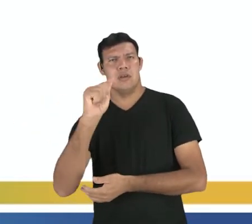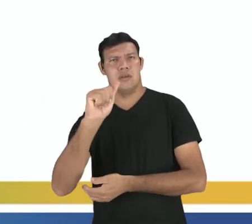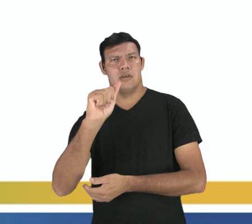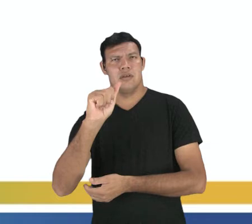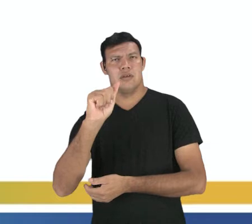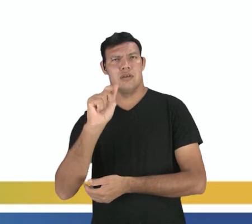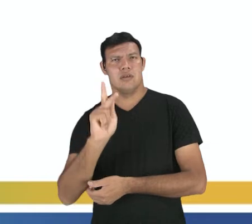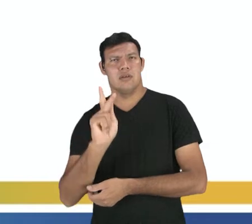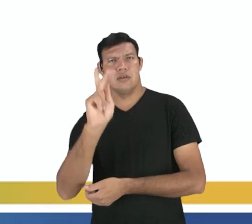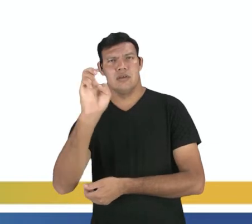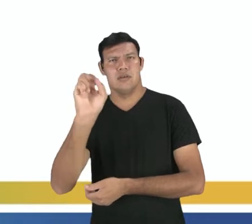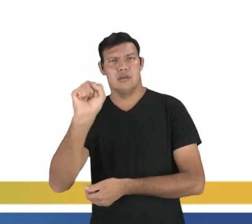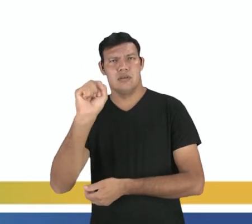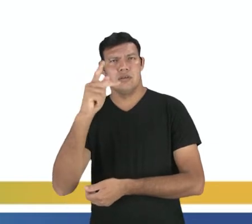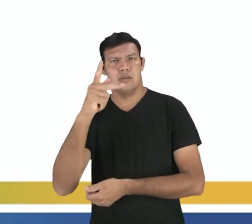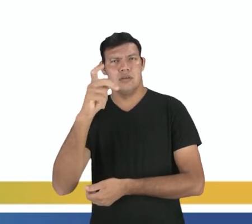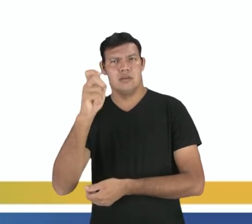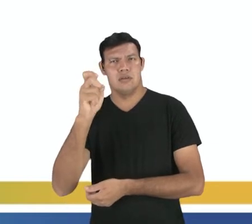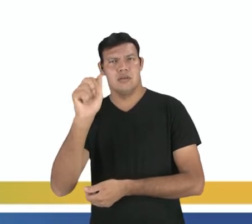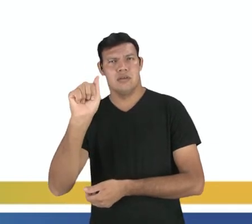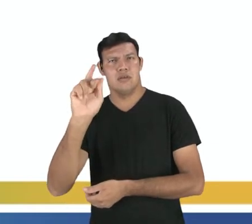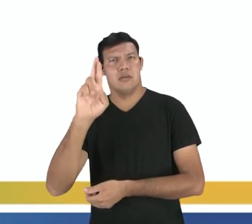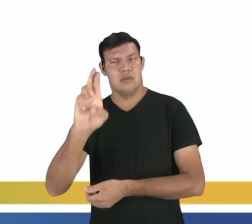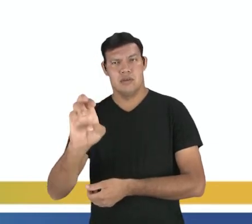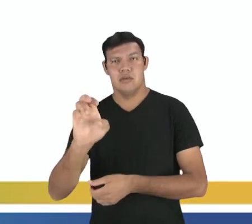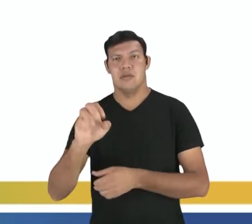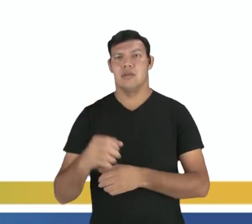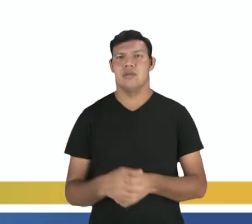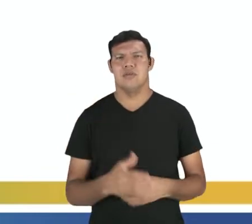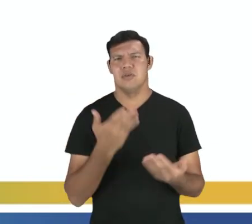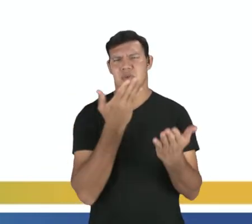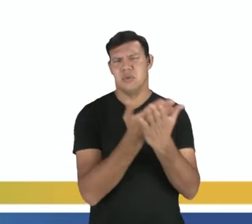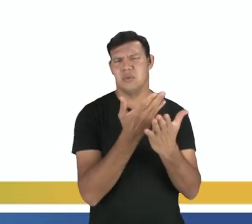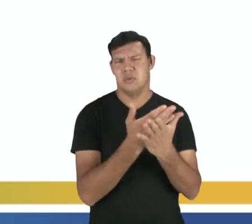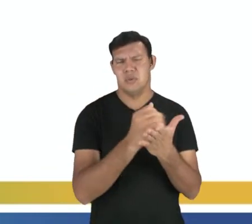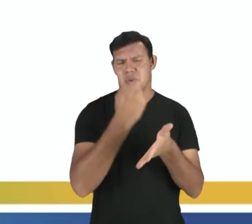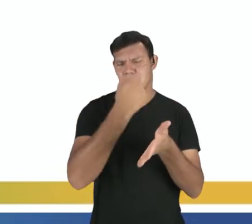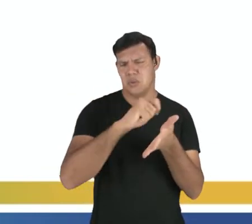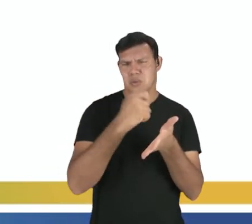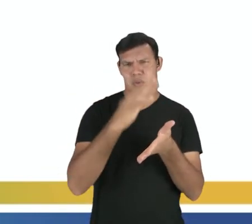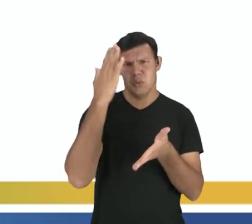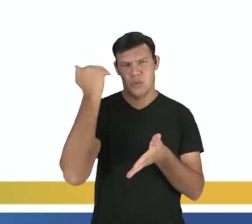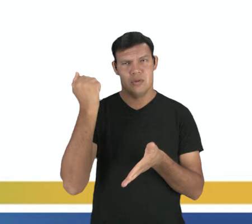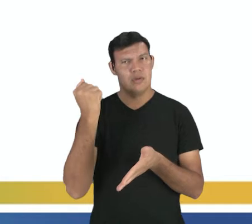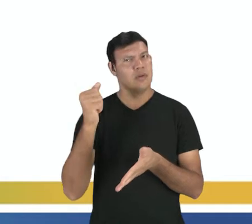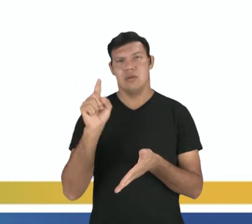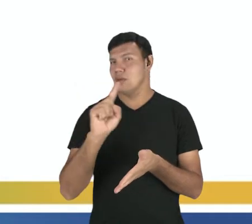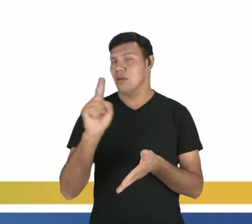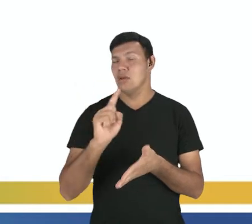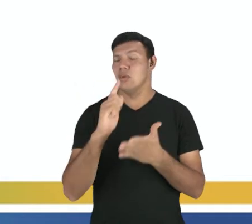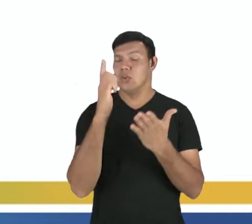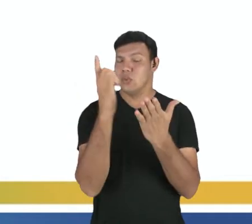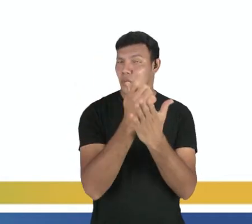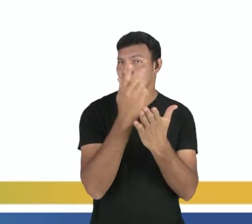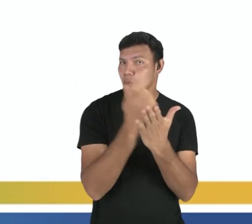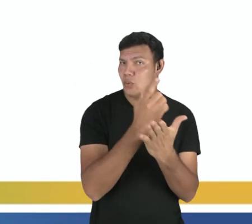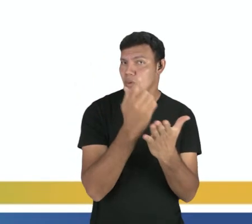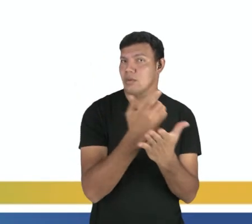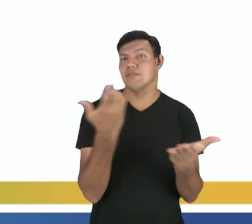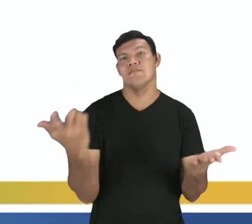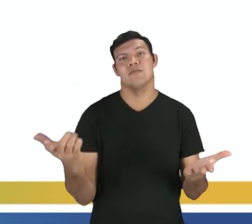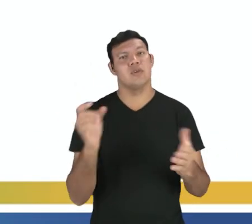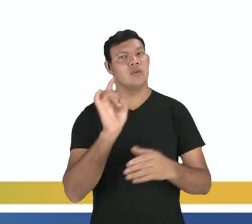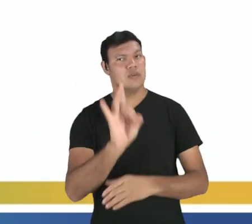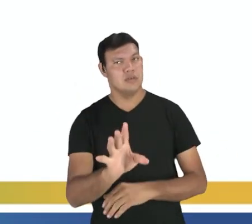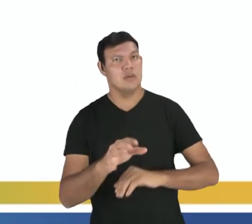não está estudando o autor Shakespeare, mas sim uma das obras escritas por ele. E aí nós